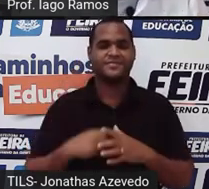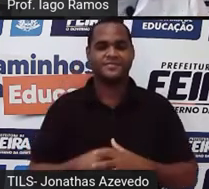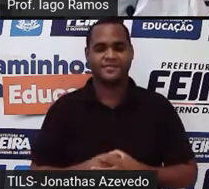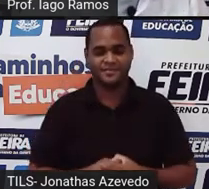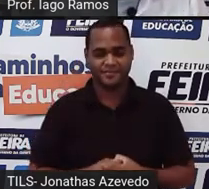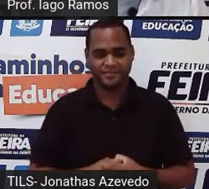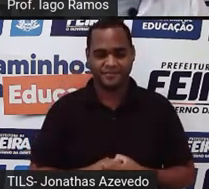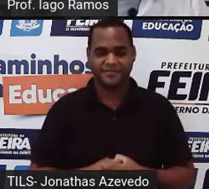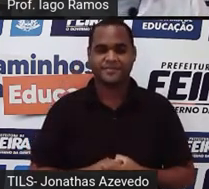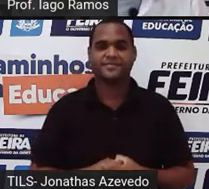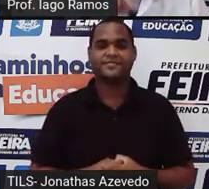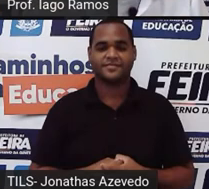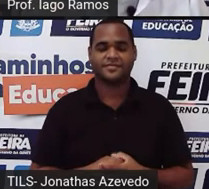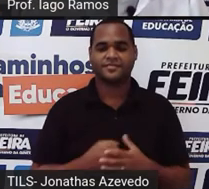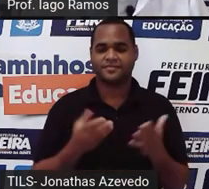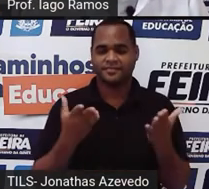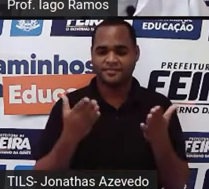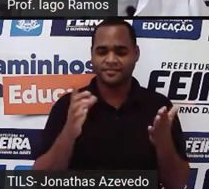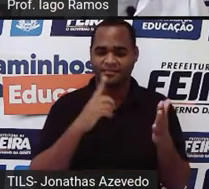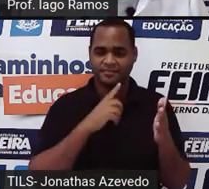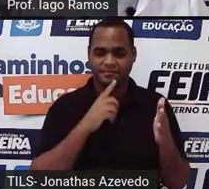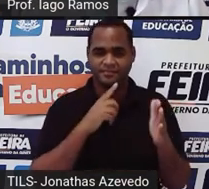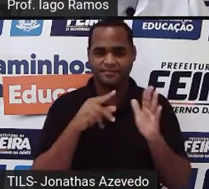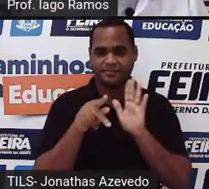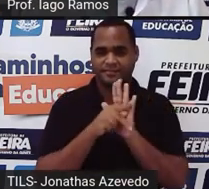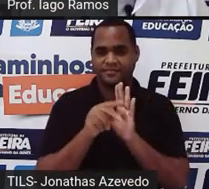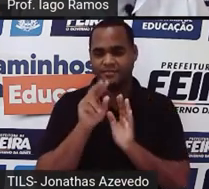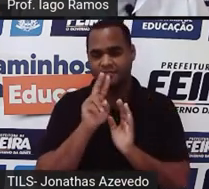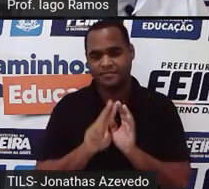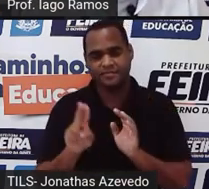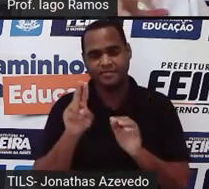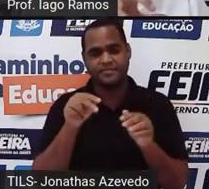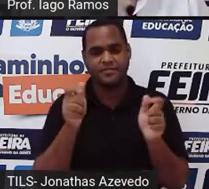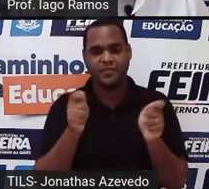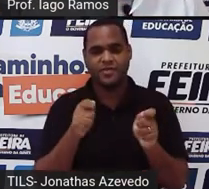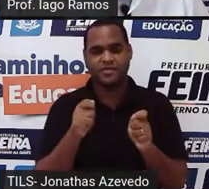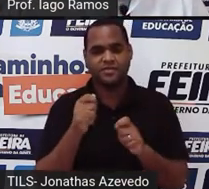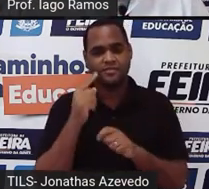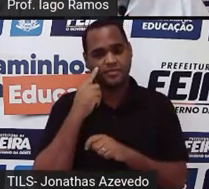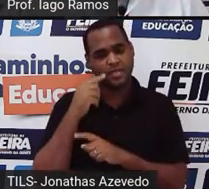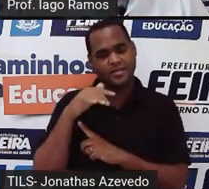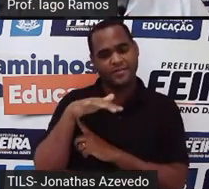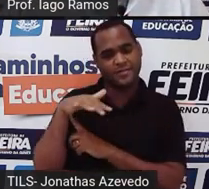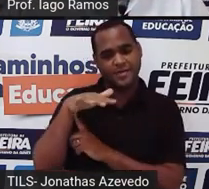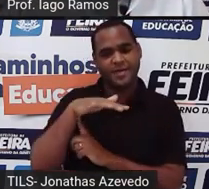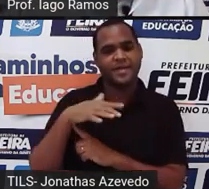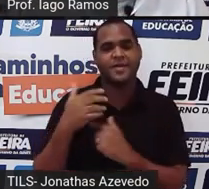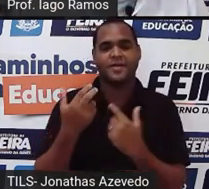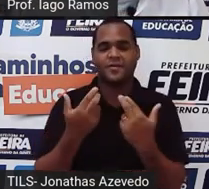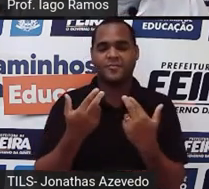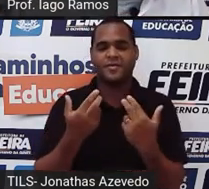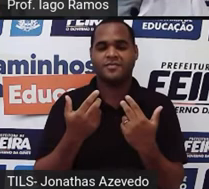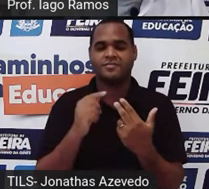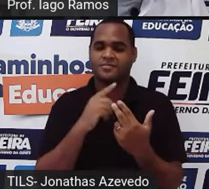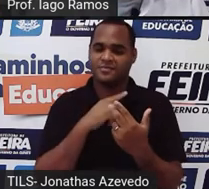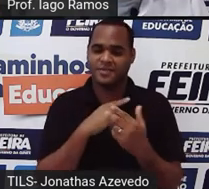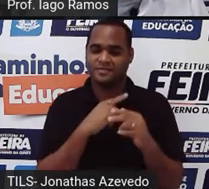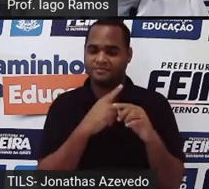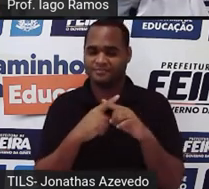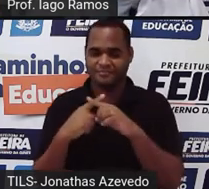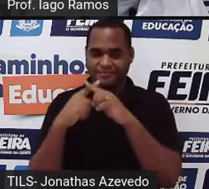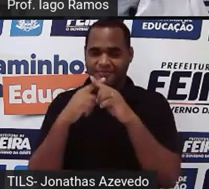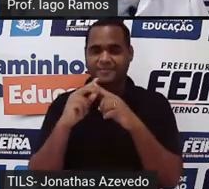vezes. E aqui tem uma propriedadezinha que a gente pode usar, ó, porque as bases são iguais e está tendo multiplicação